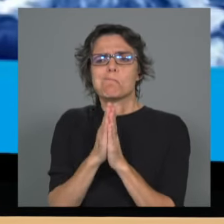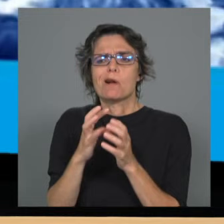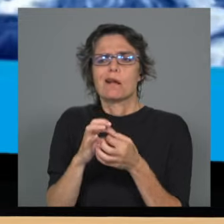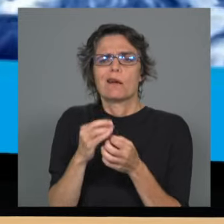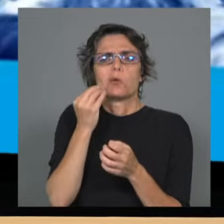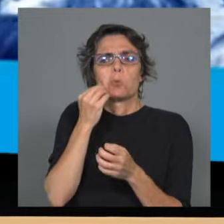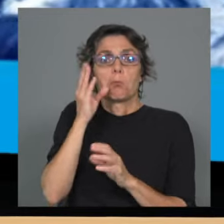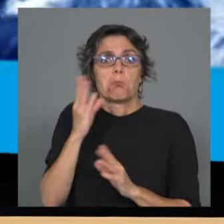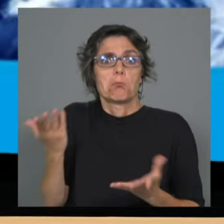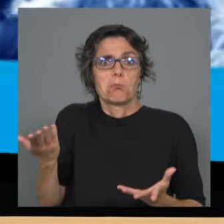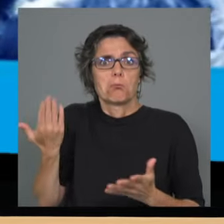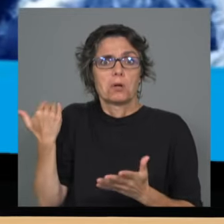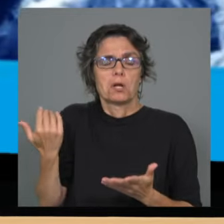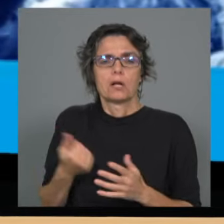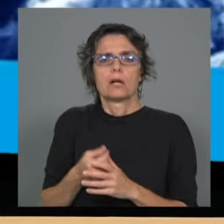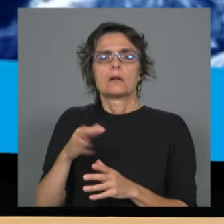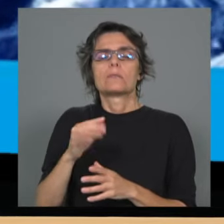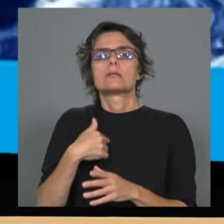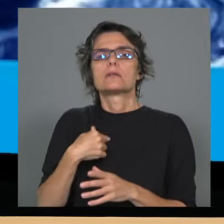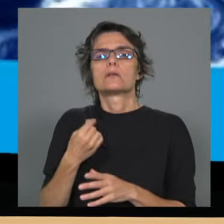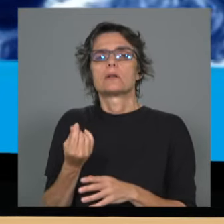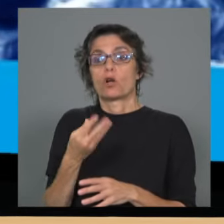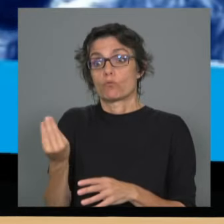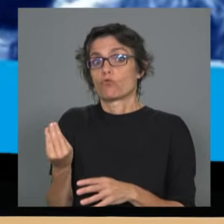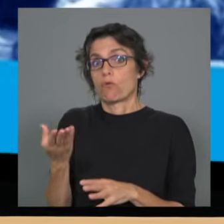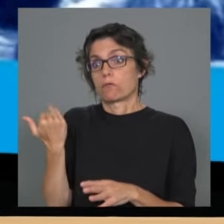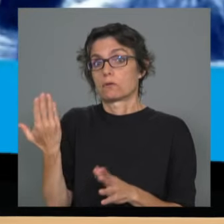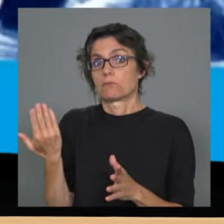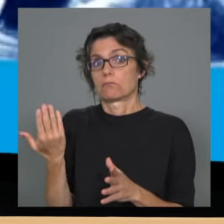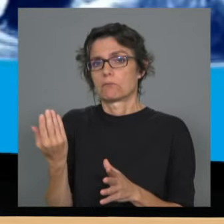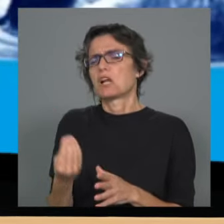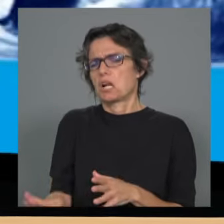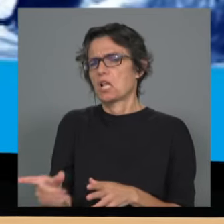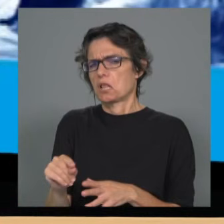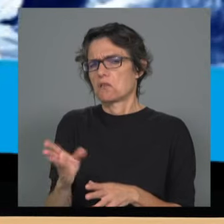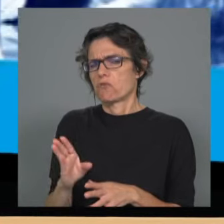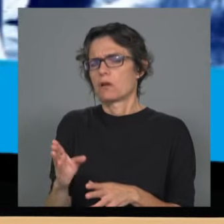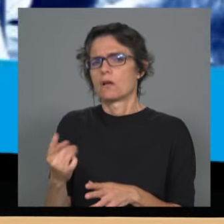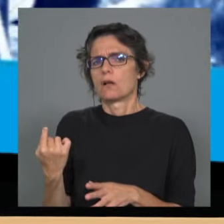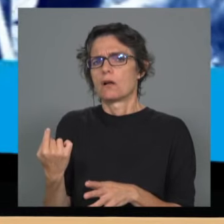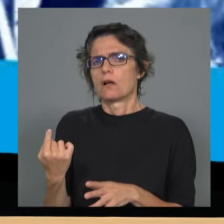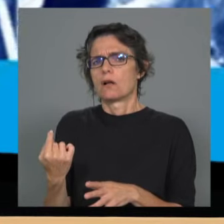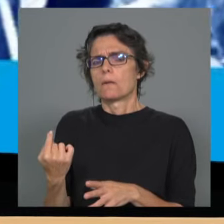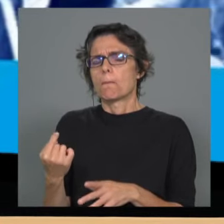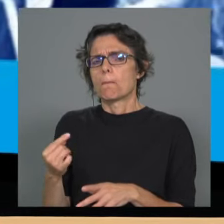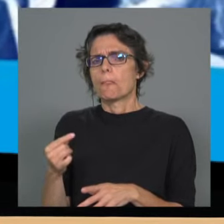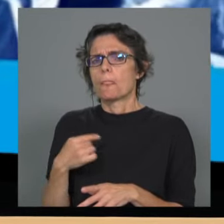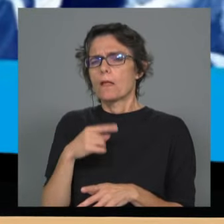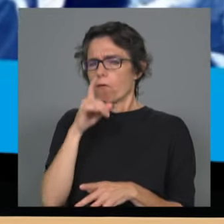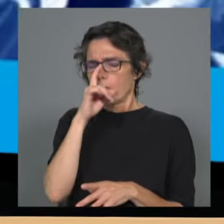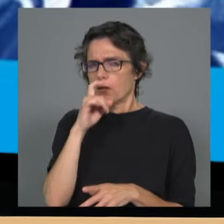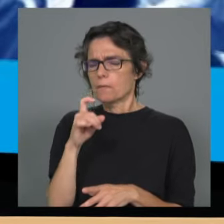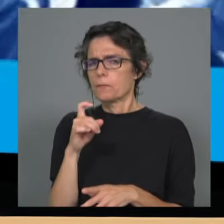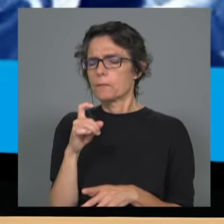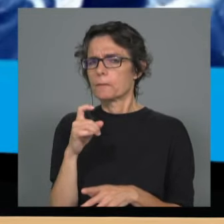No entanto, quando eu era mais novo, já em criança, etc., já tinha alguma